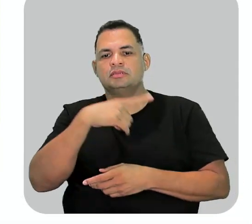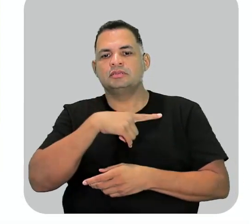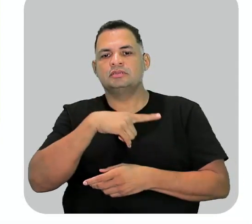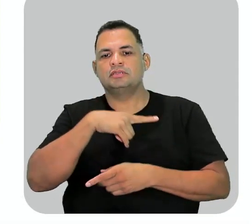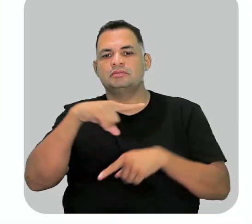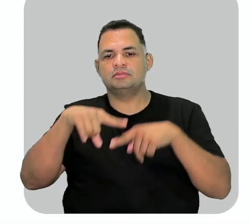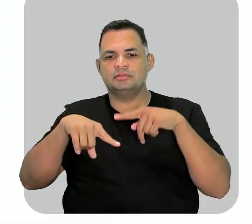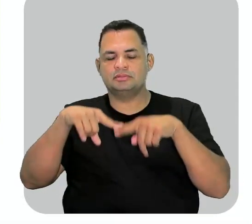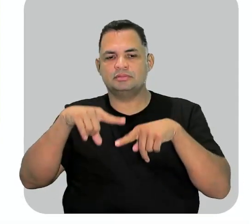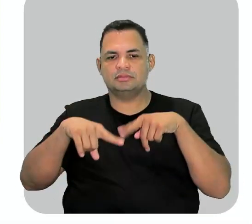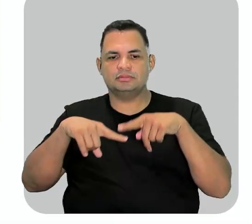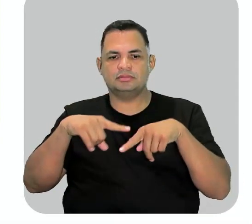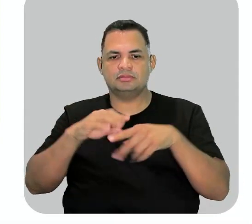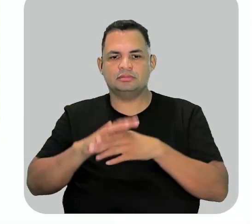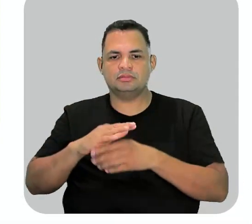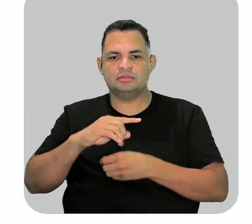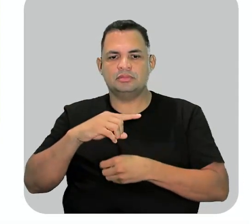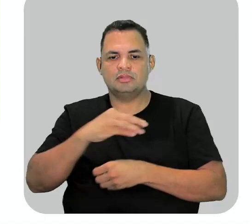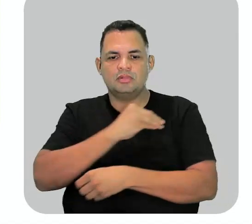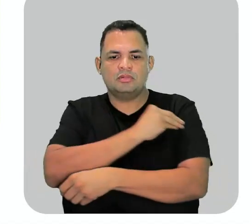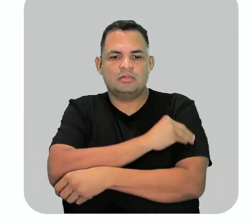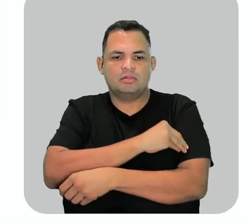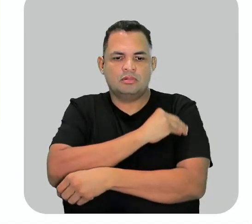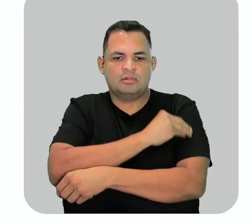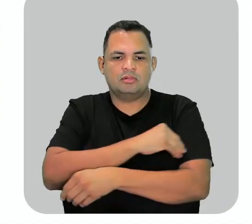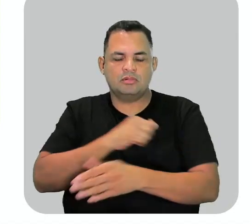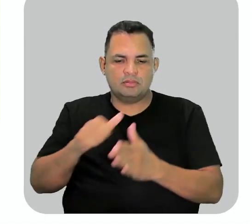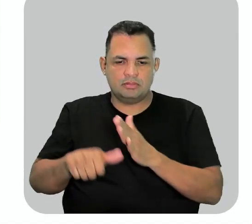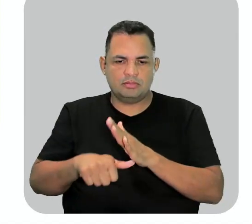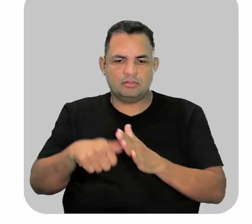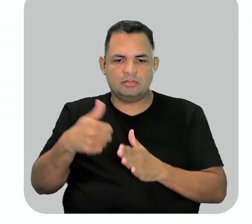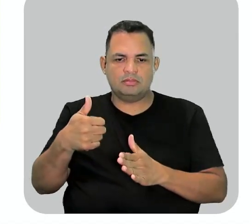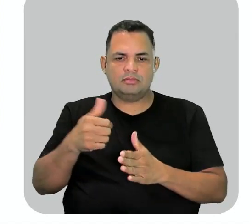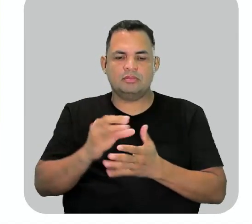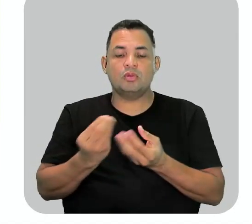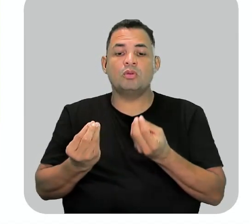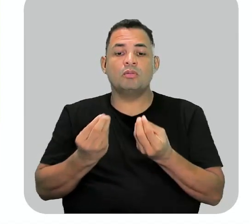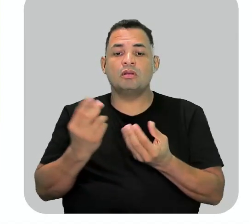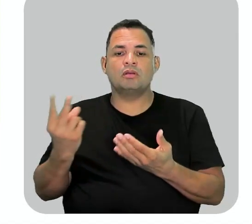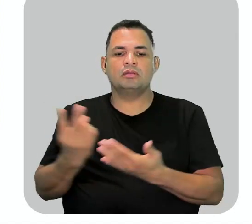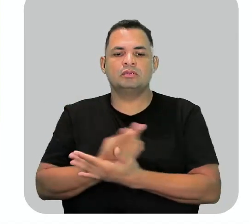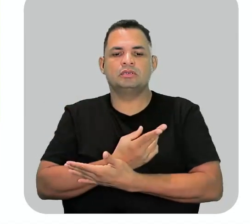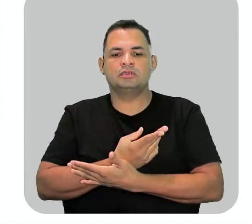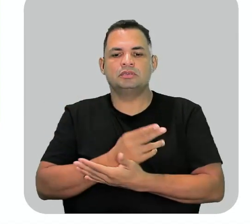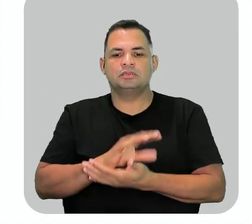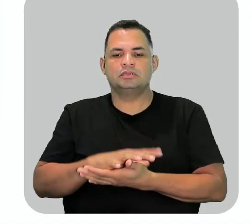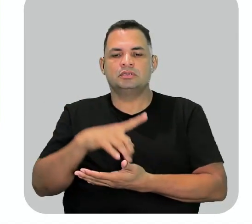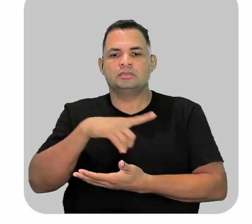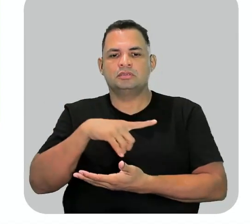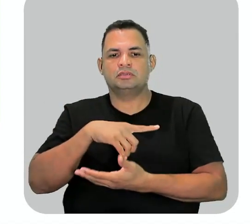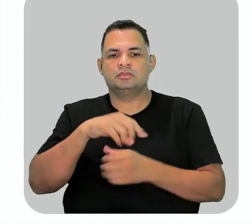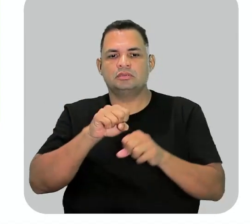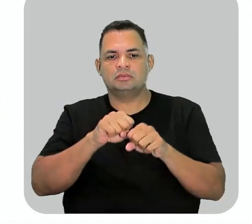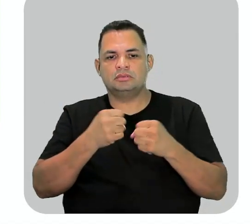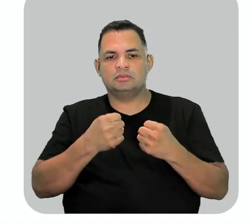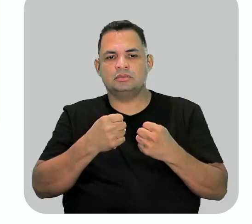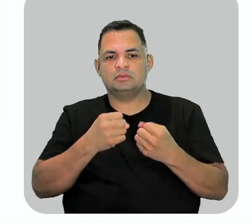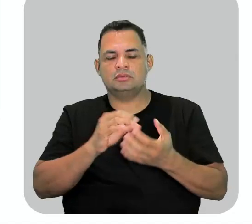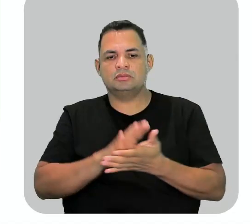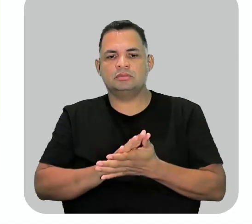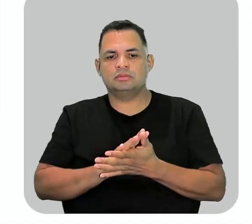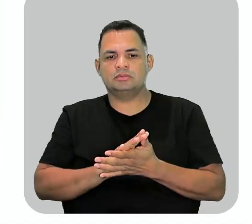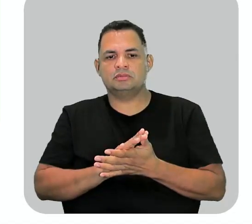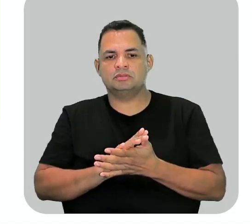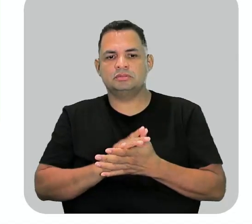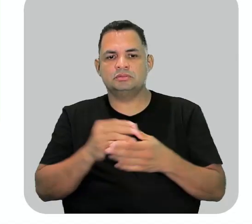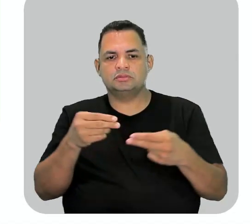como produto um álcool primário. Como é que ocorre? Temos a quebra de uma